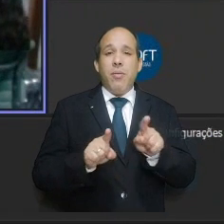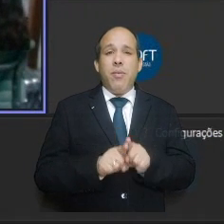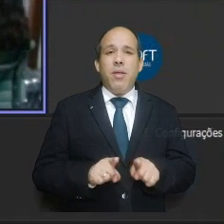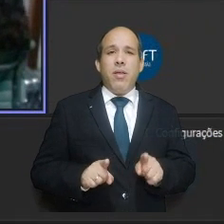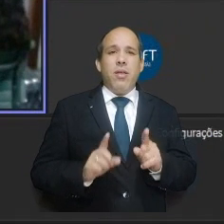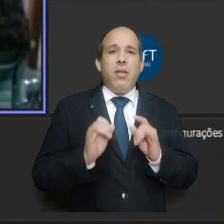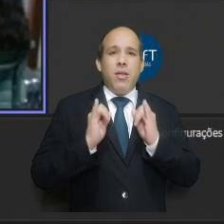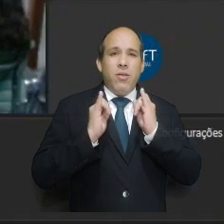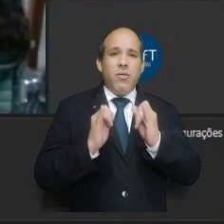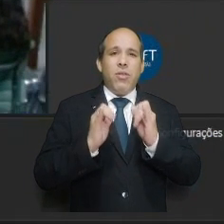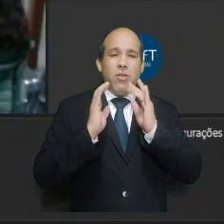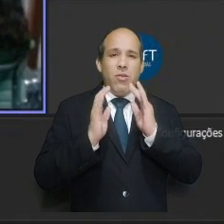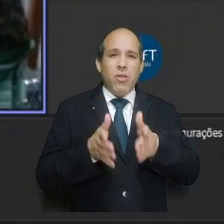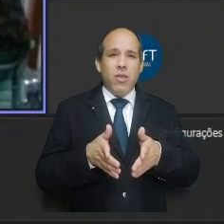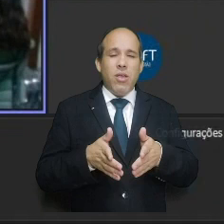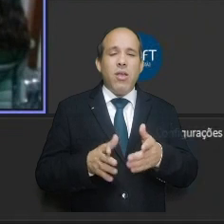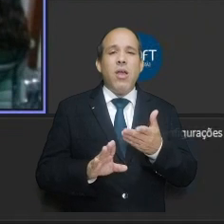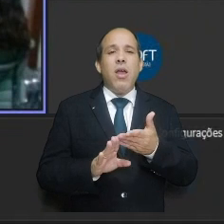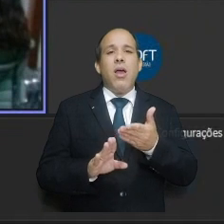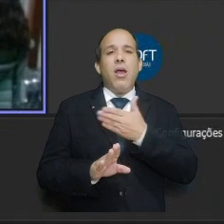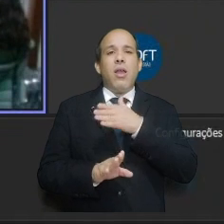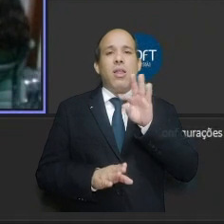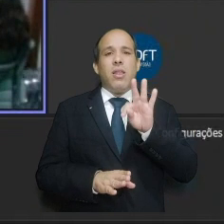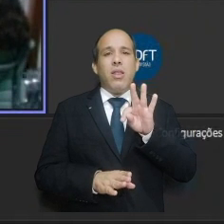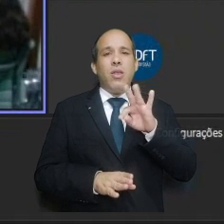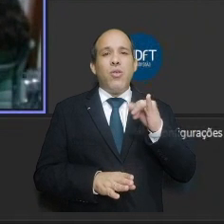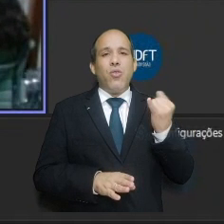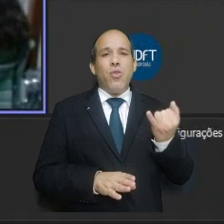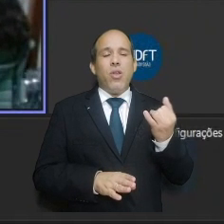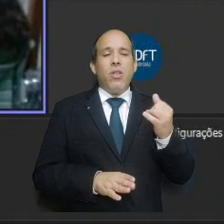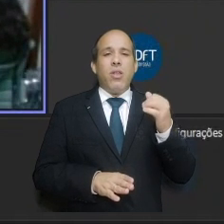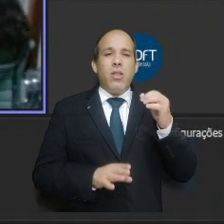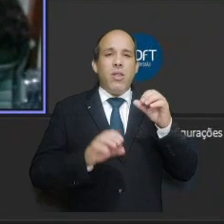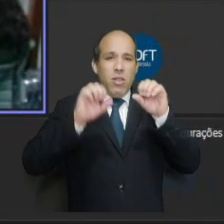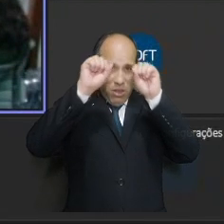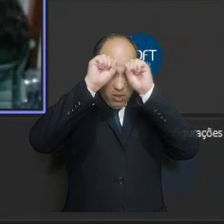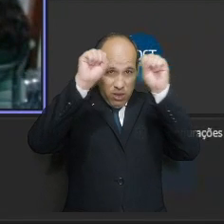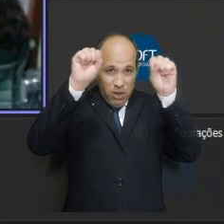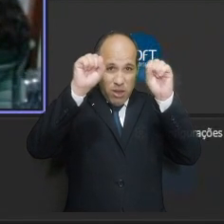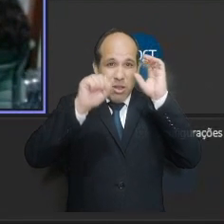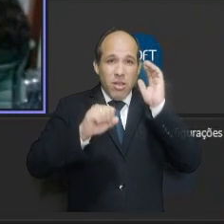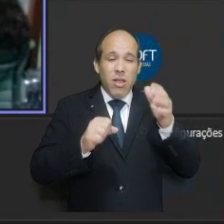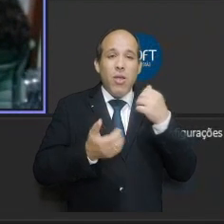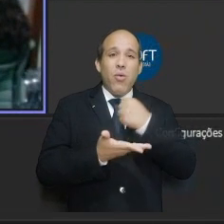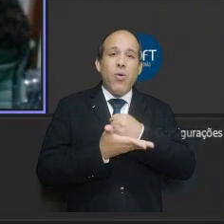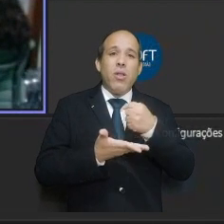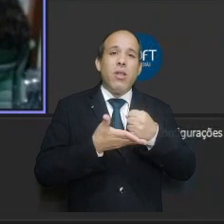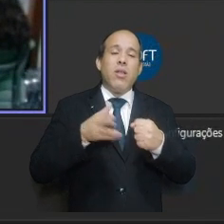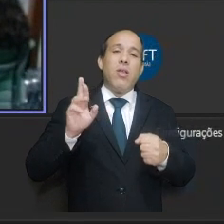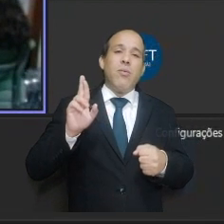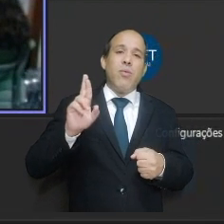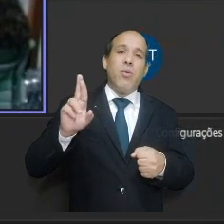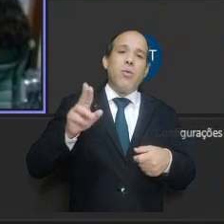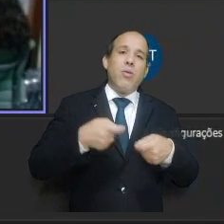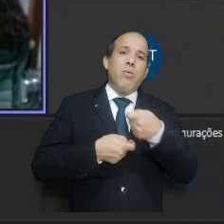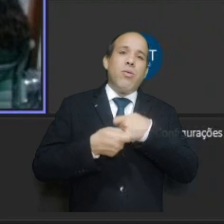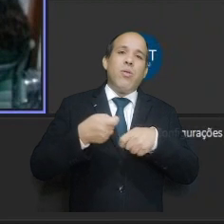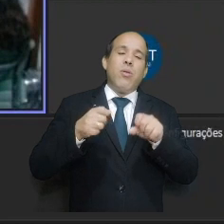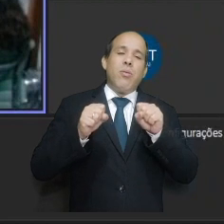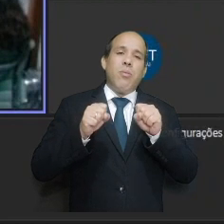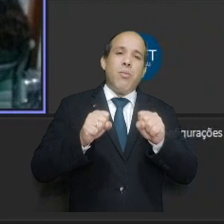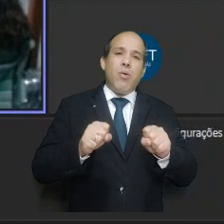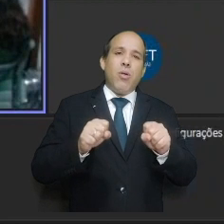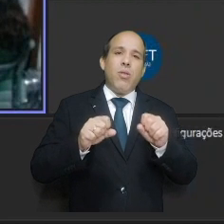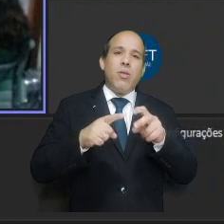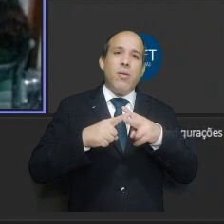Salienta-se que, embora existam precedentes aqui no TJ no sentido de admitir que contratos de